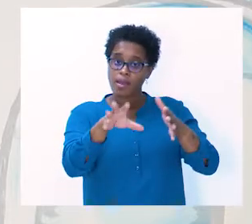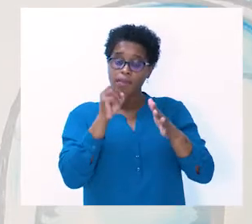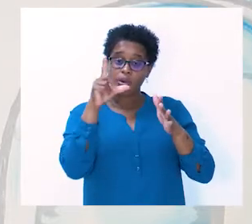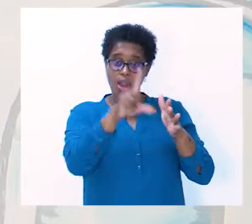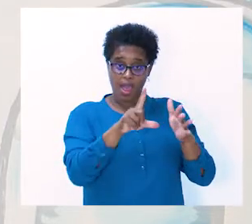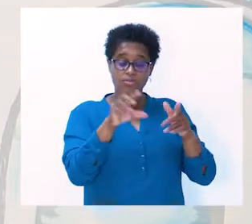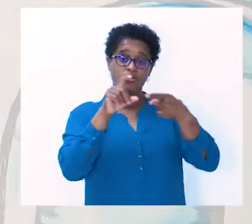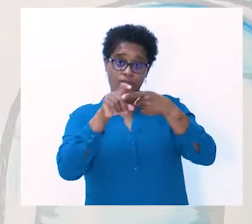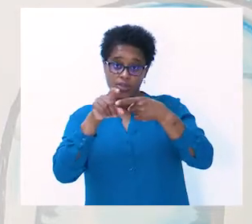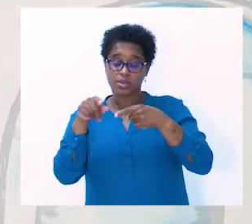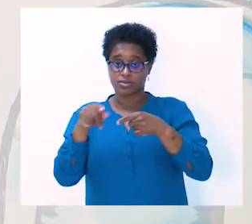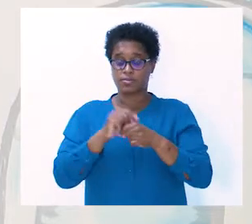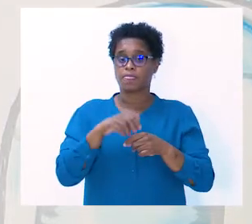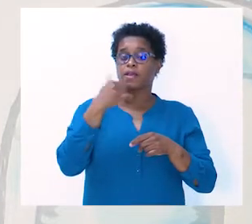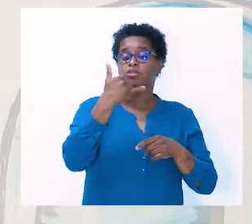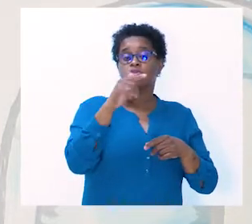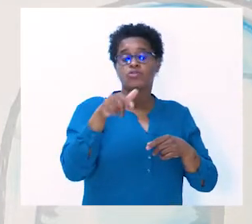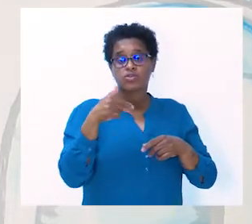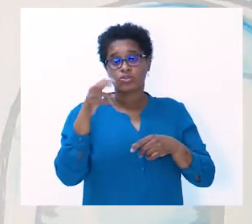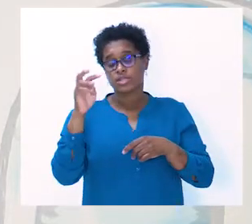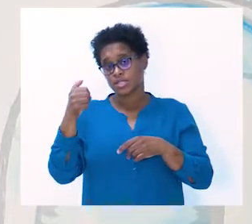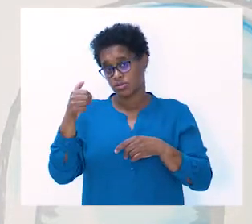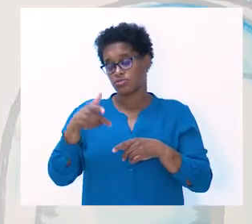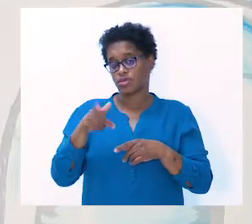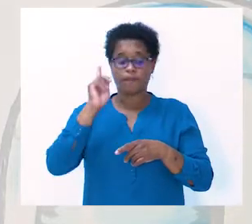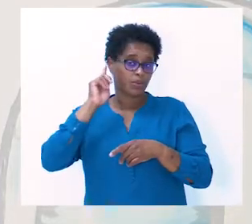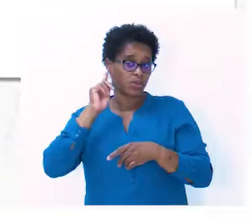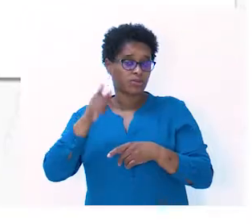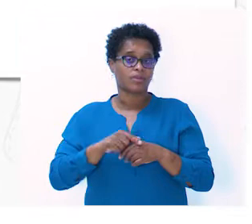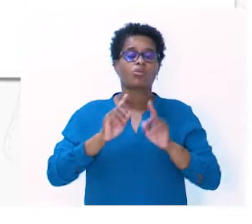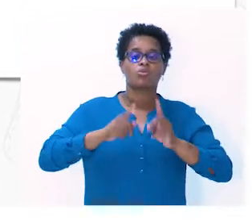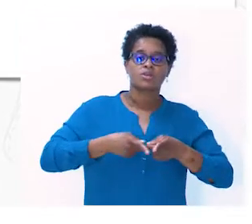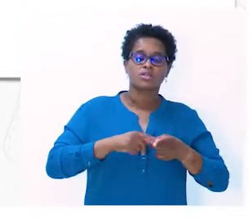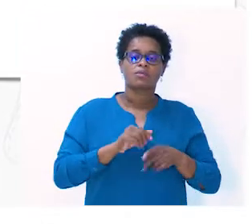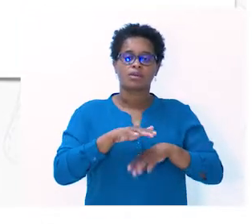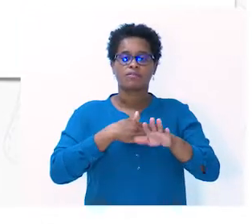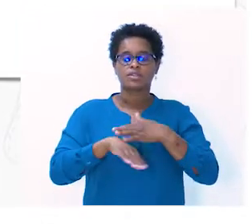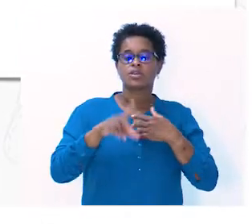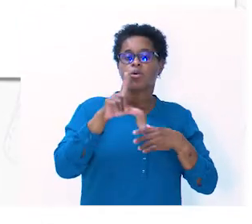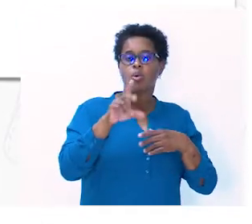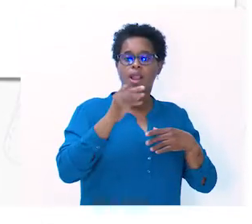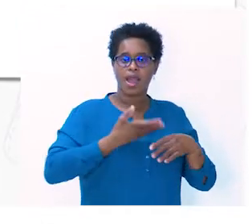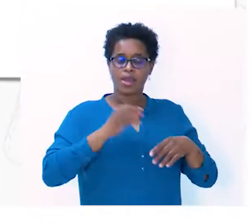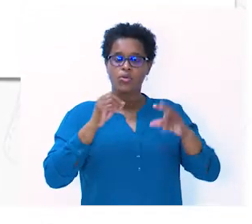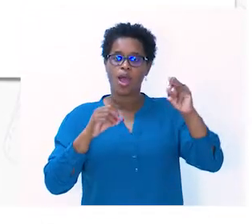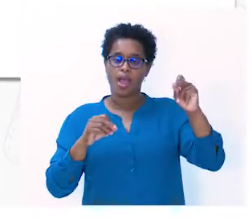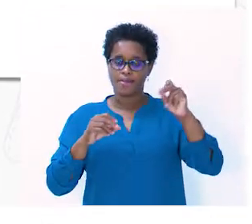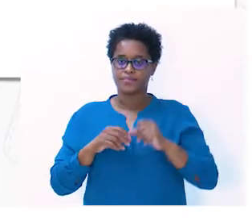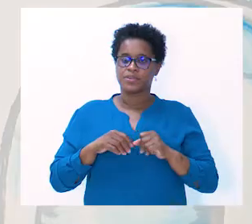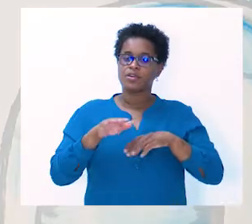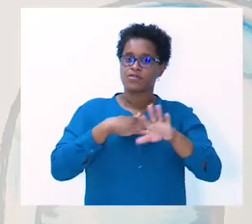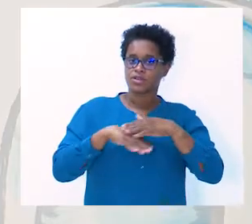correspondente e dividir, nesse caso, razão 2,5. Importante. Vamos começar para determinar o lado